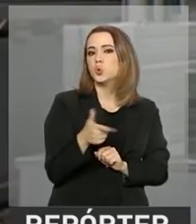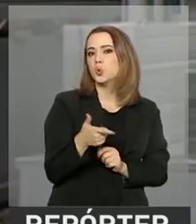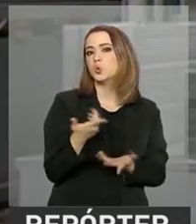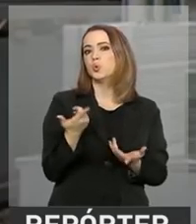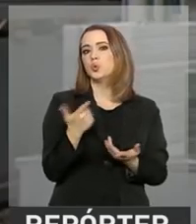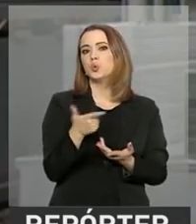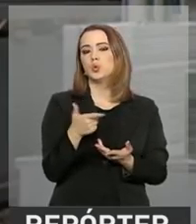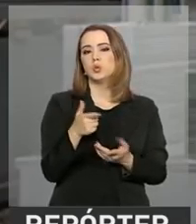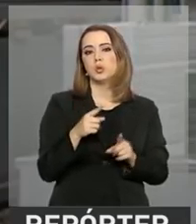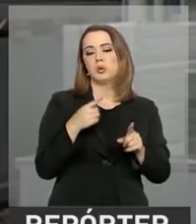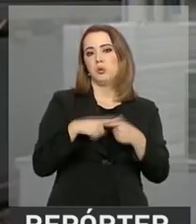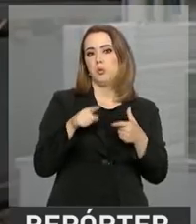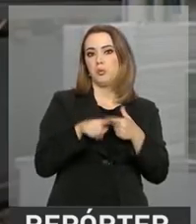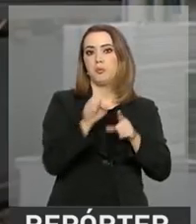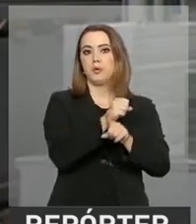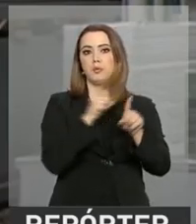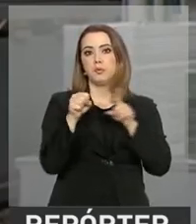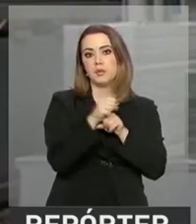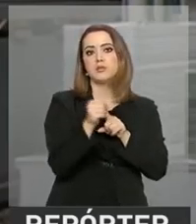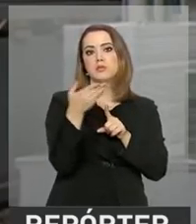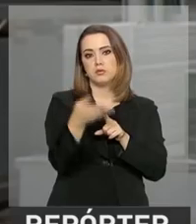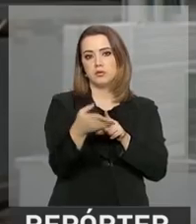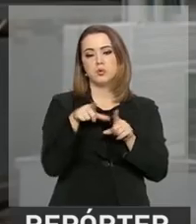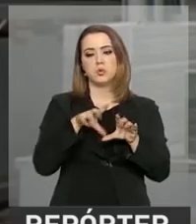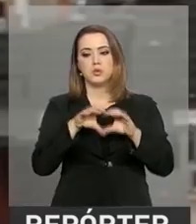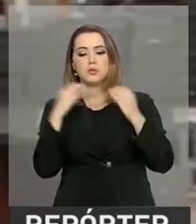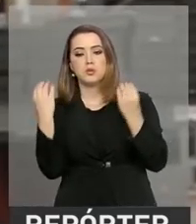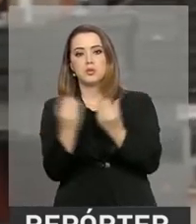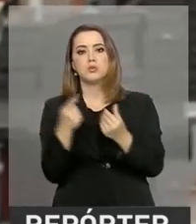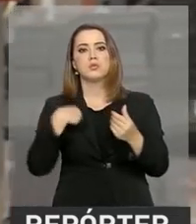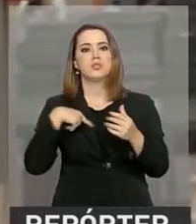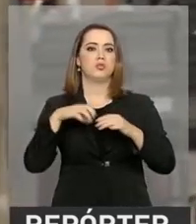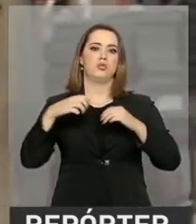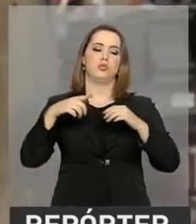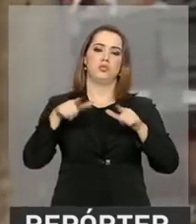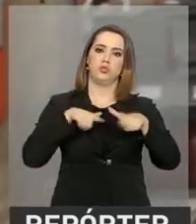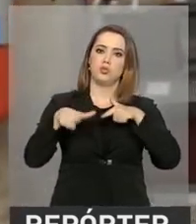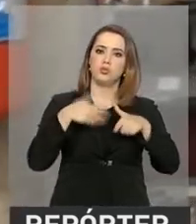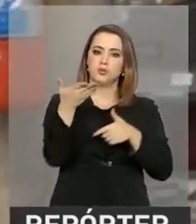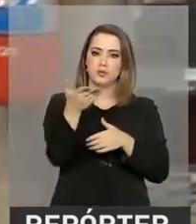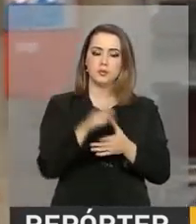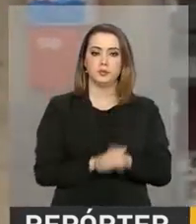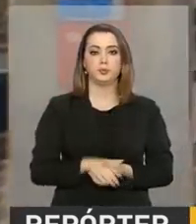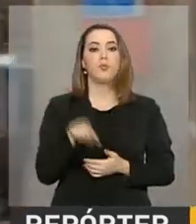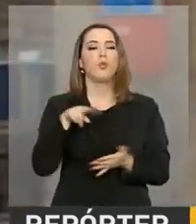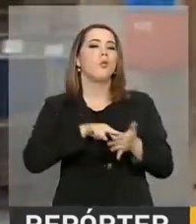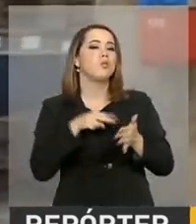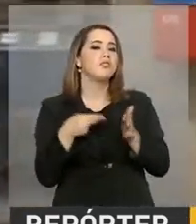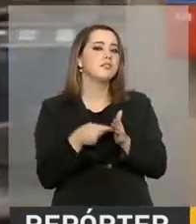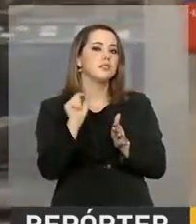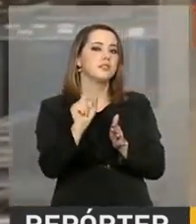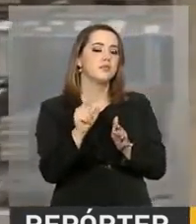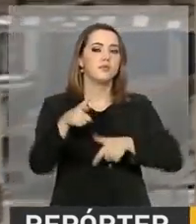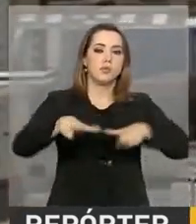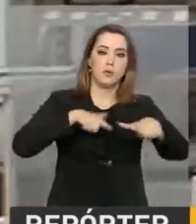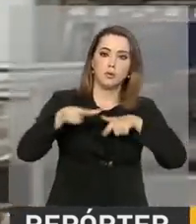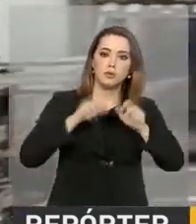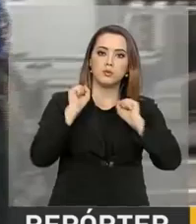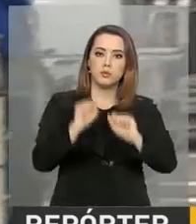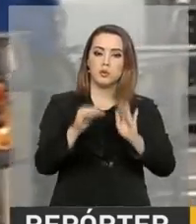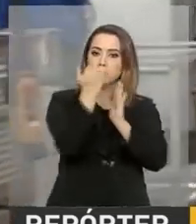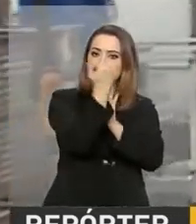social muito grande na comunidade onde a gente onde a gente atua na prática os funcionários podem ter a jornada de trabalho reduzida em